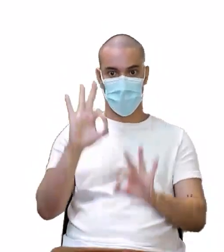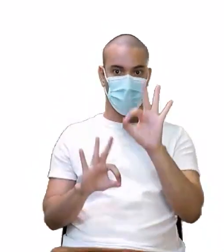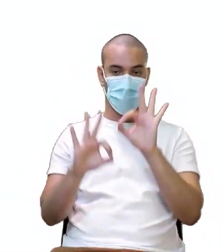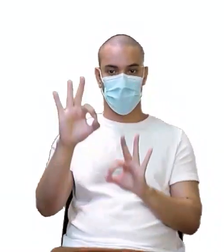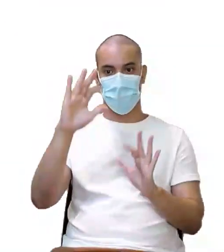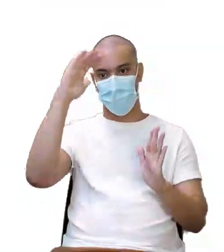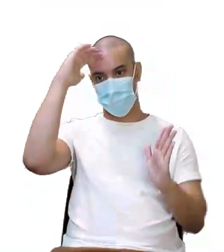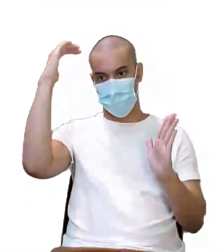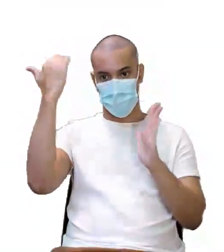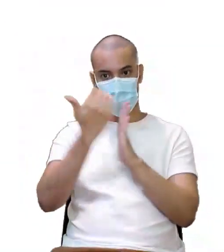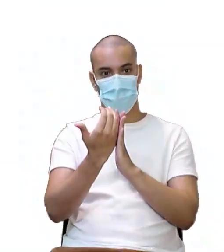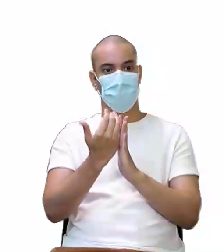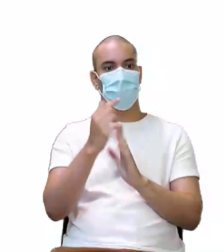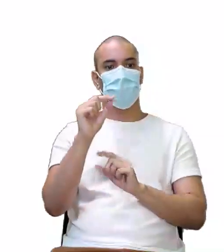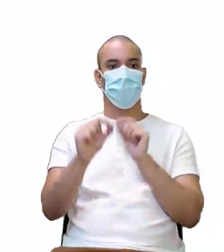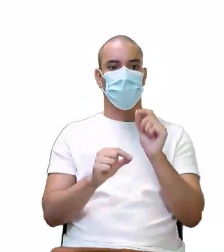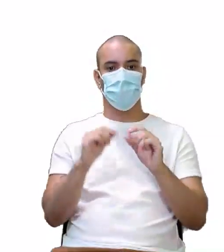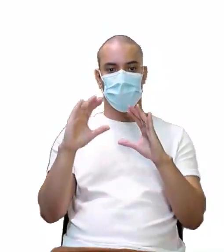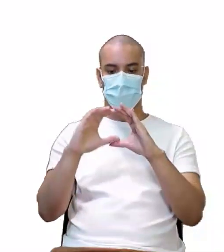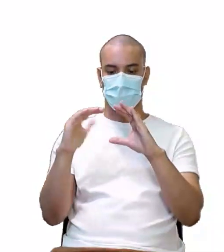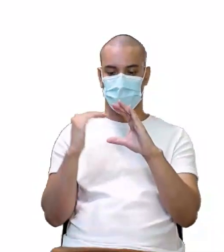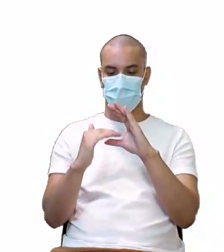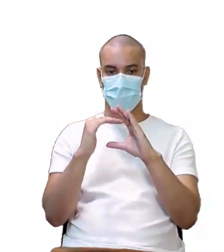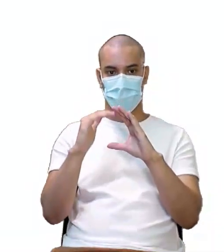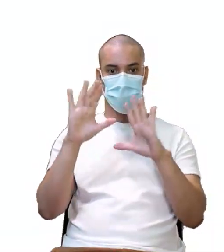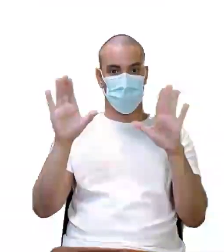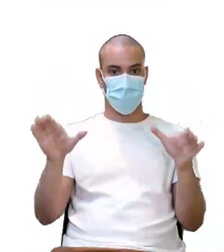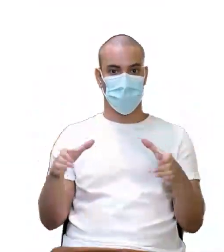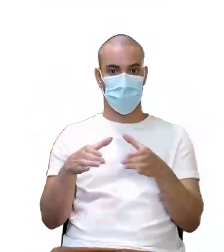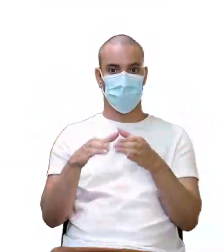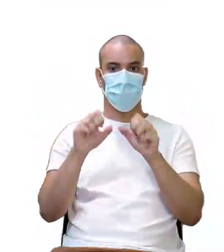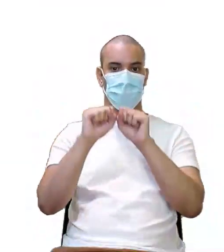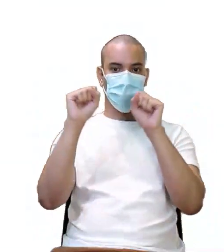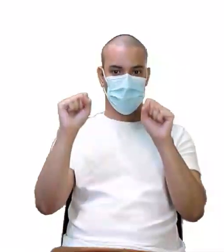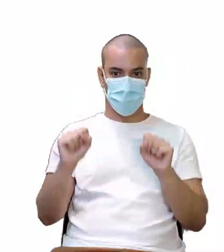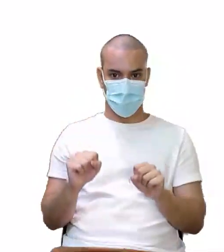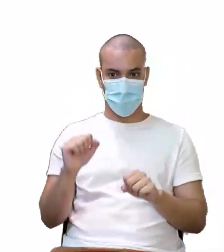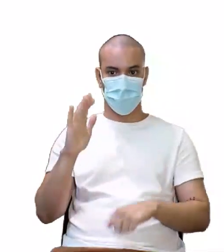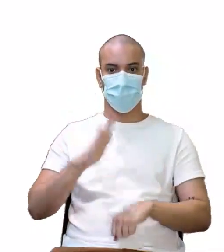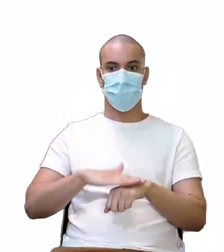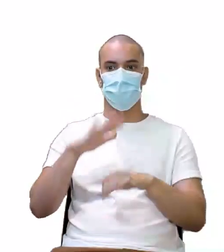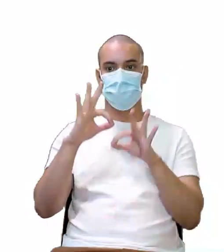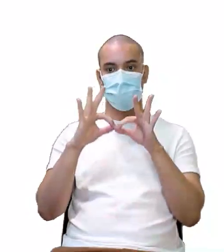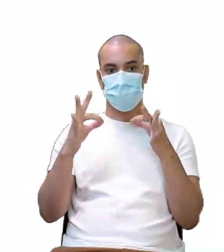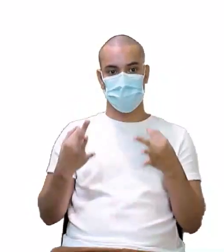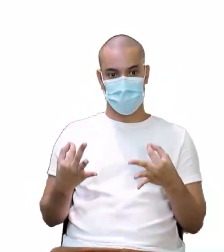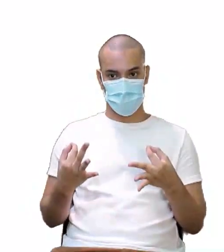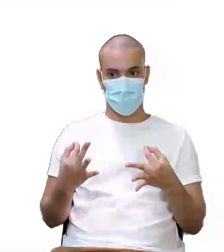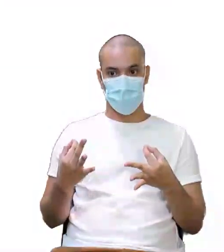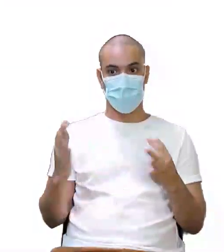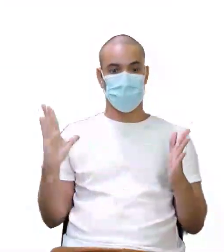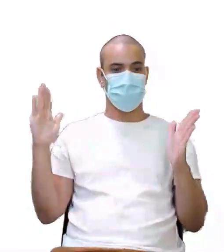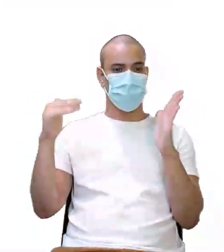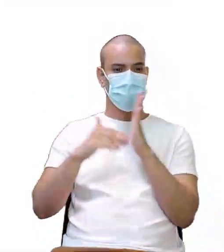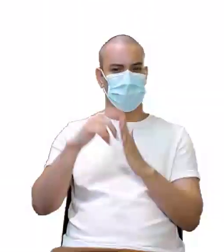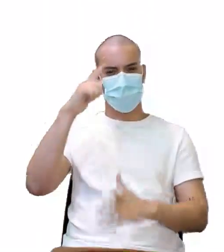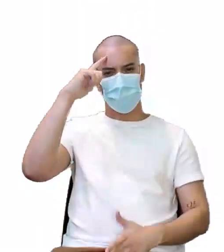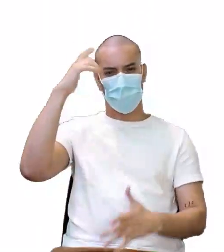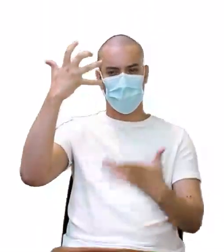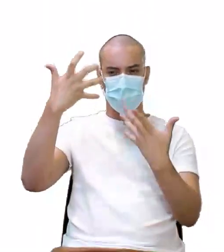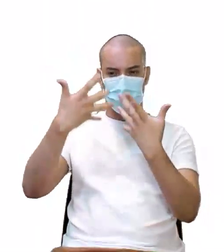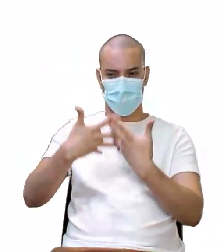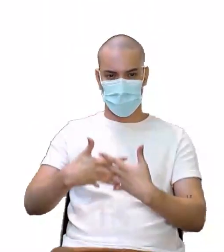que obedecem um arranjo hierárquico que agrupa sistemas mais simples até os mais